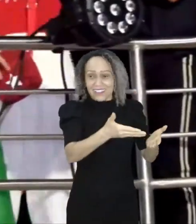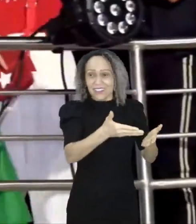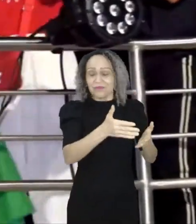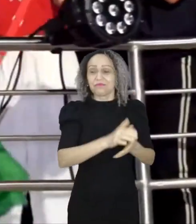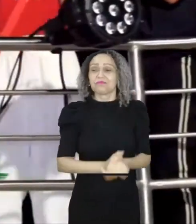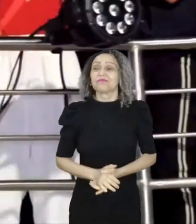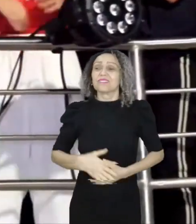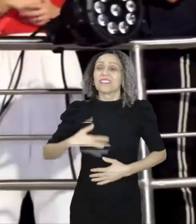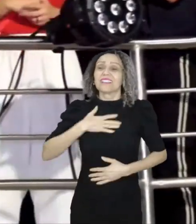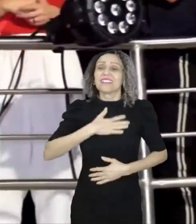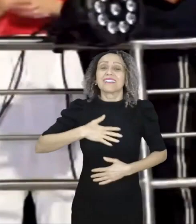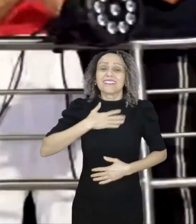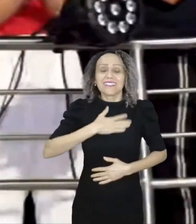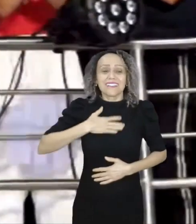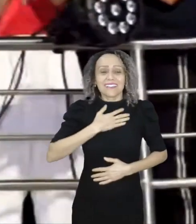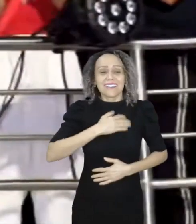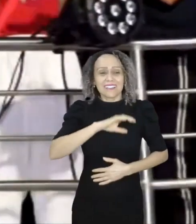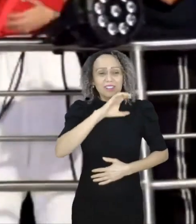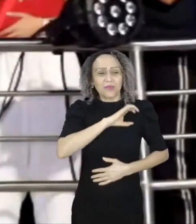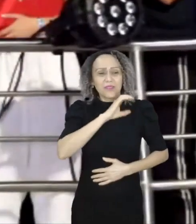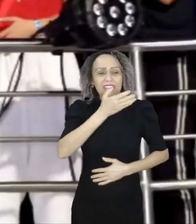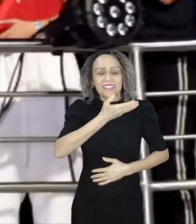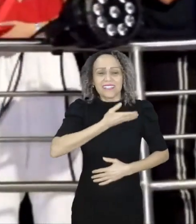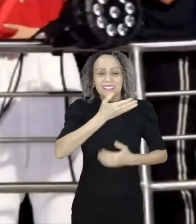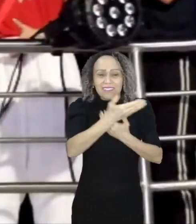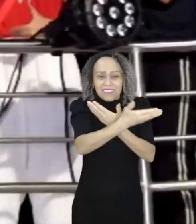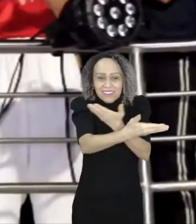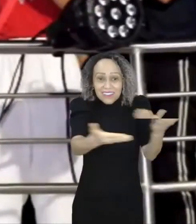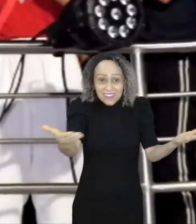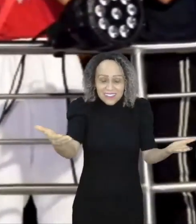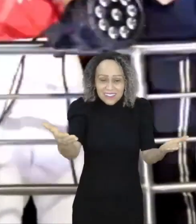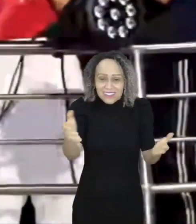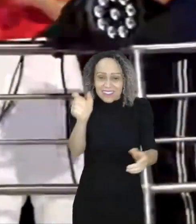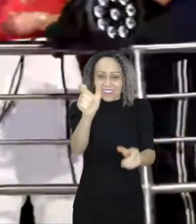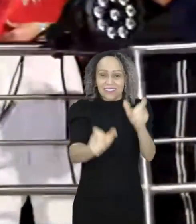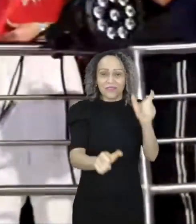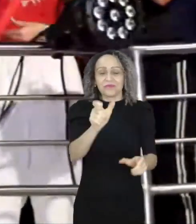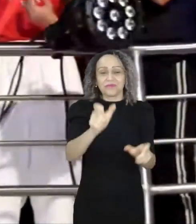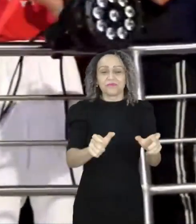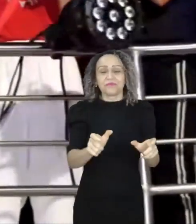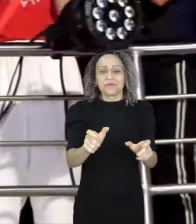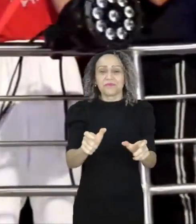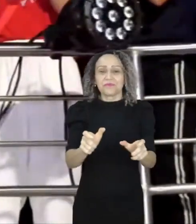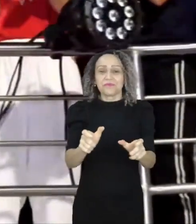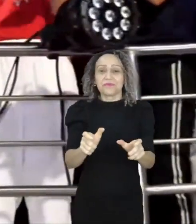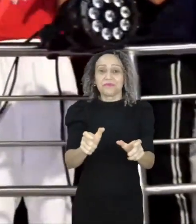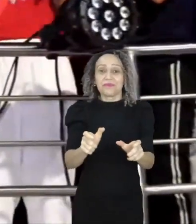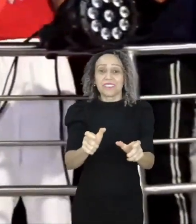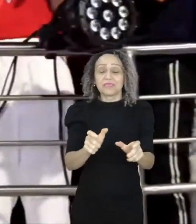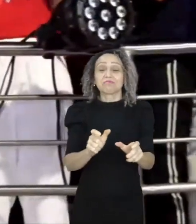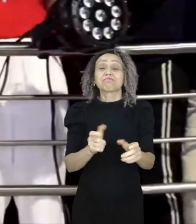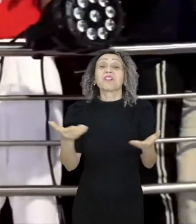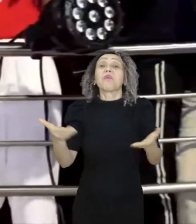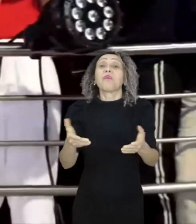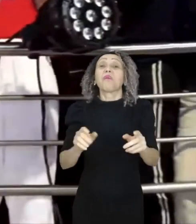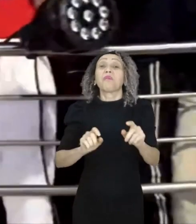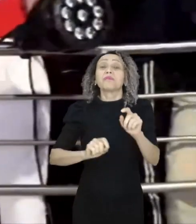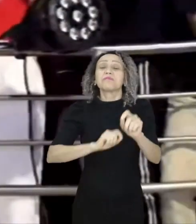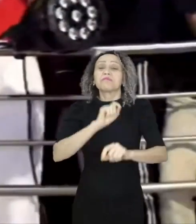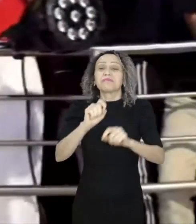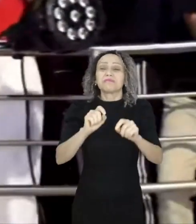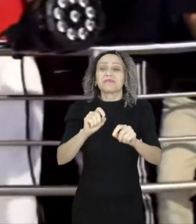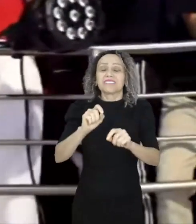Queridos companheiros e queridas companheiras, eu acho que hoje é dia